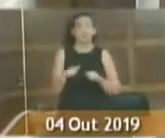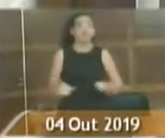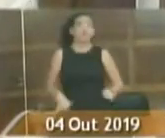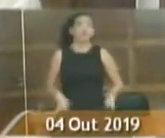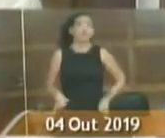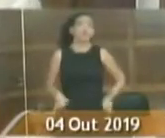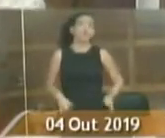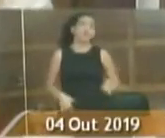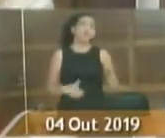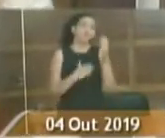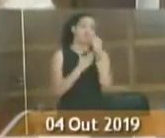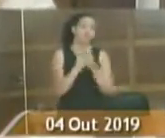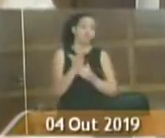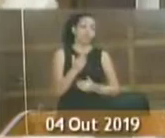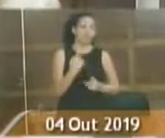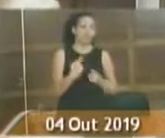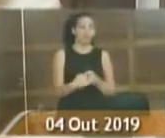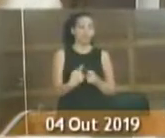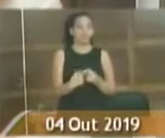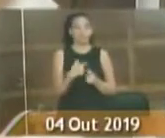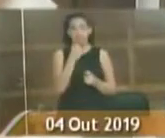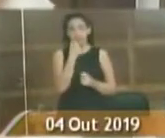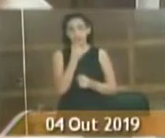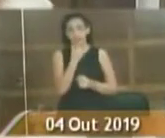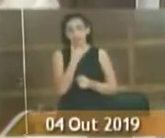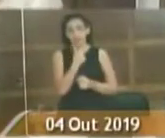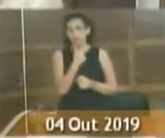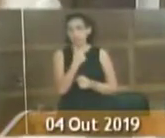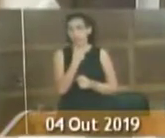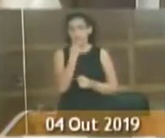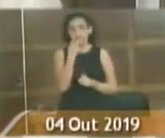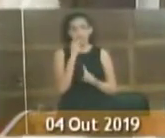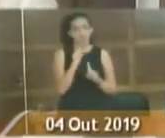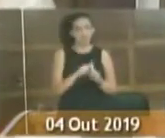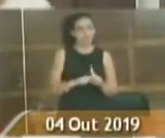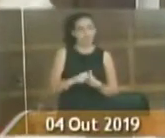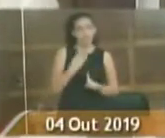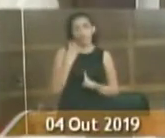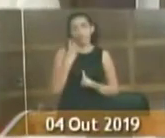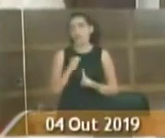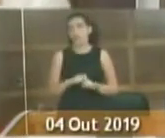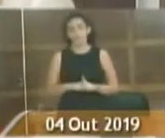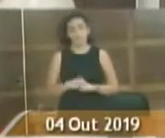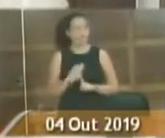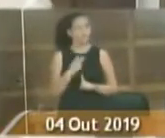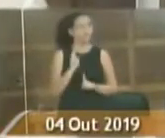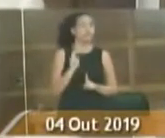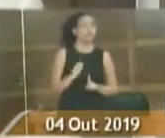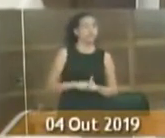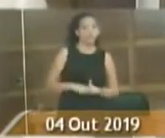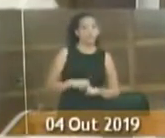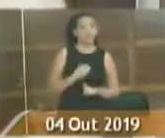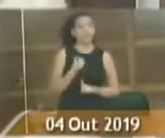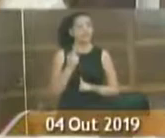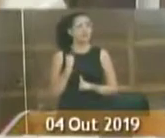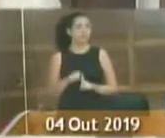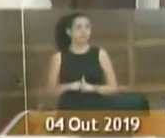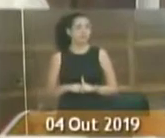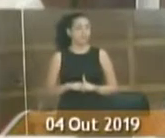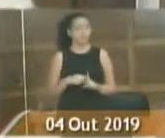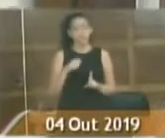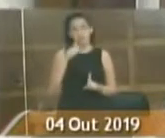menos. Por quê? O tratamento com o remedinho dura 3 meses, 4 meses, 5 meses, 6 meses. Com